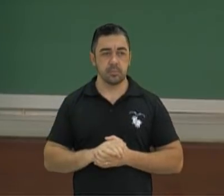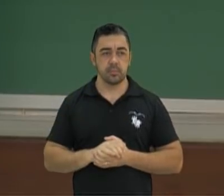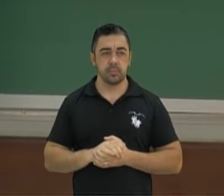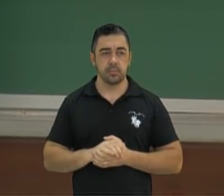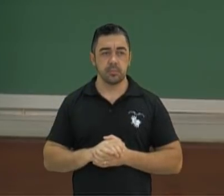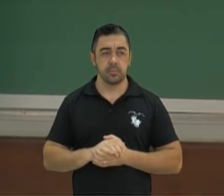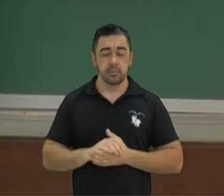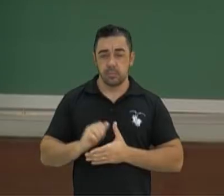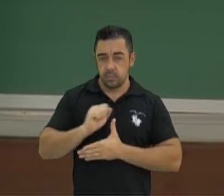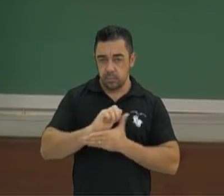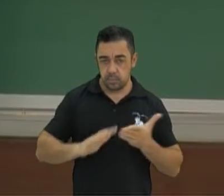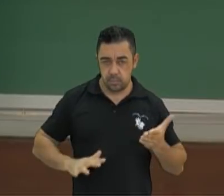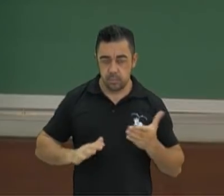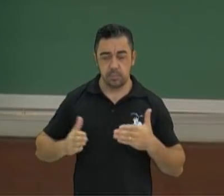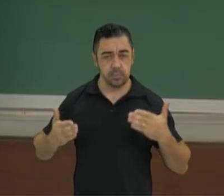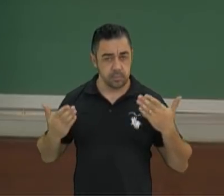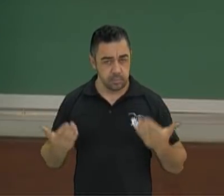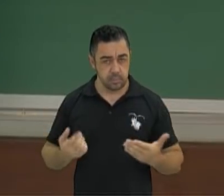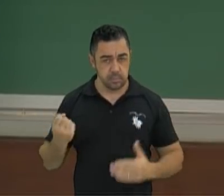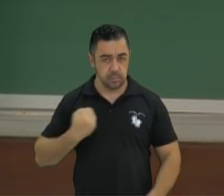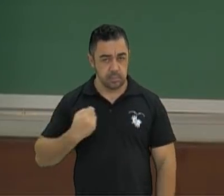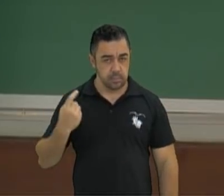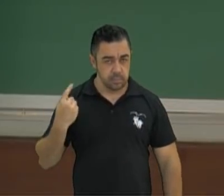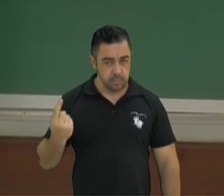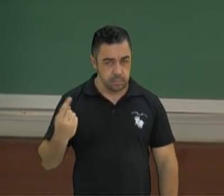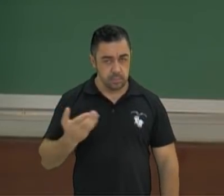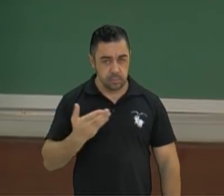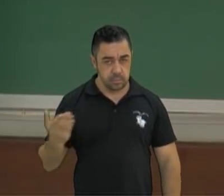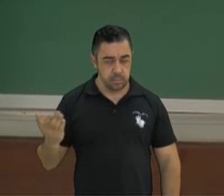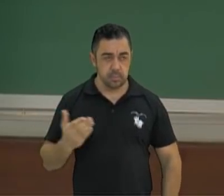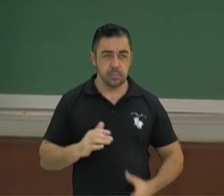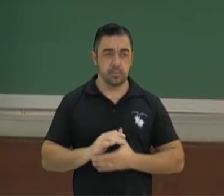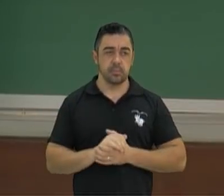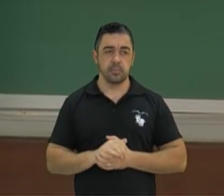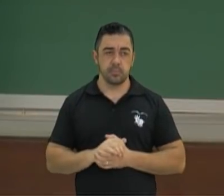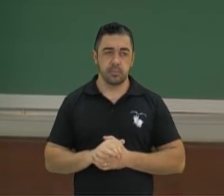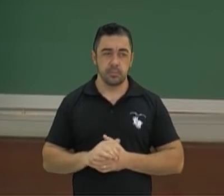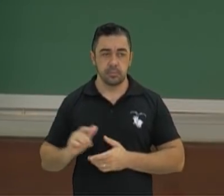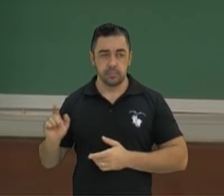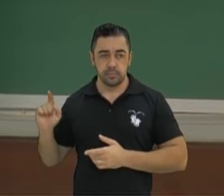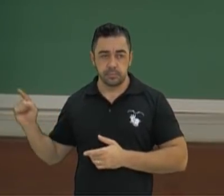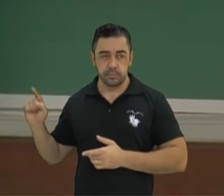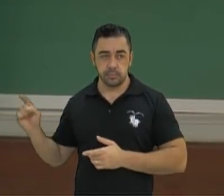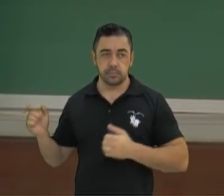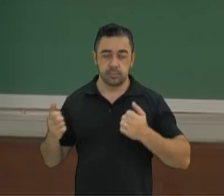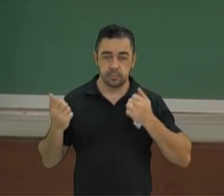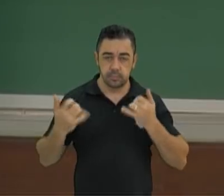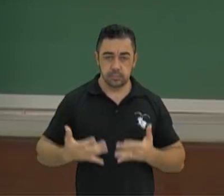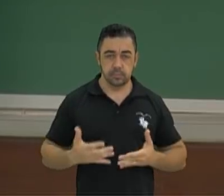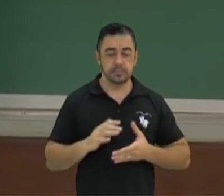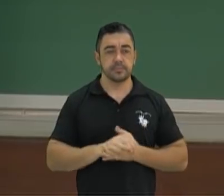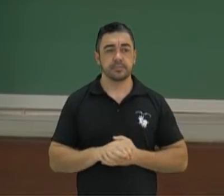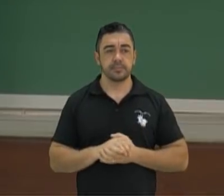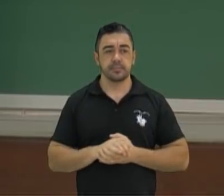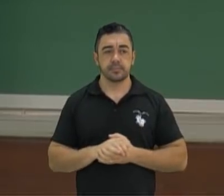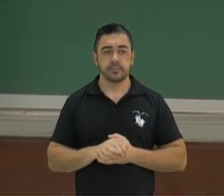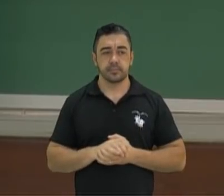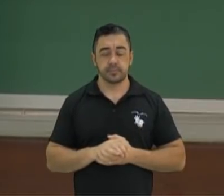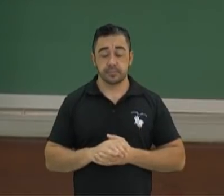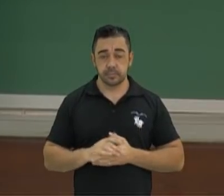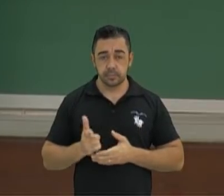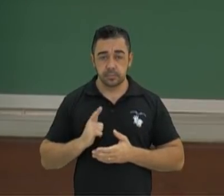certo? Então veja essa atividade 1. Na atividade 1, ele fala assim, quando